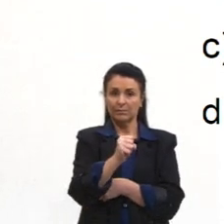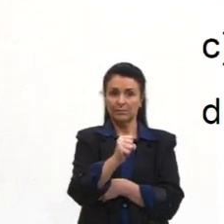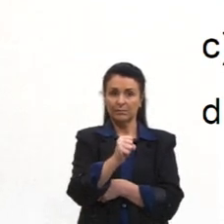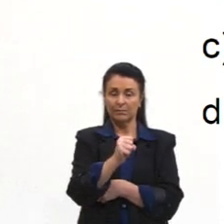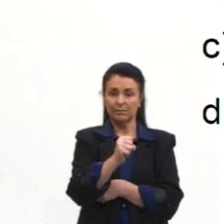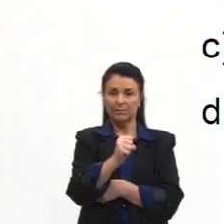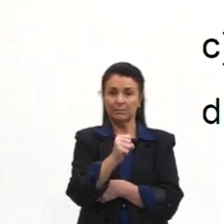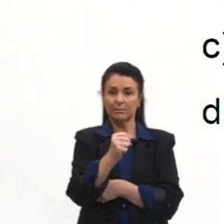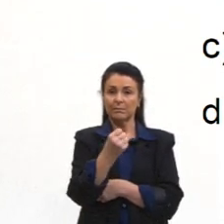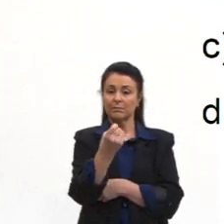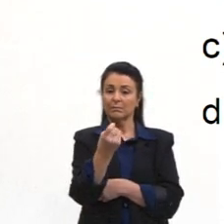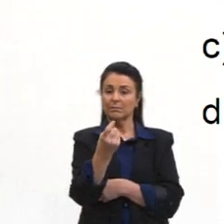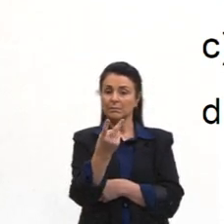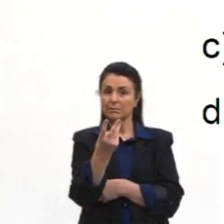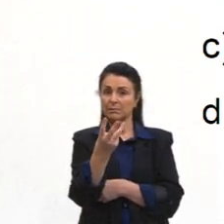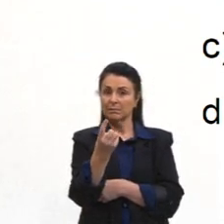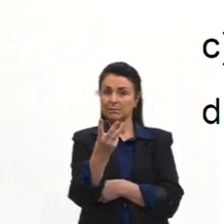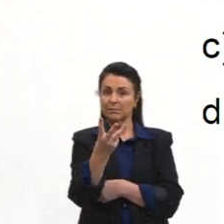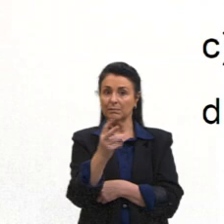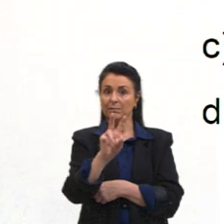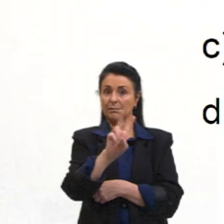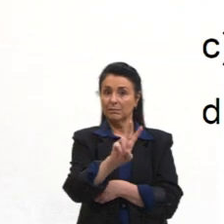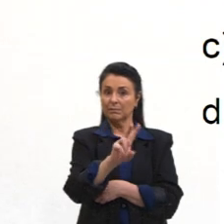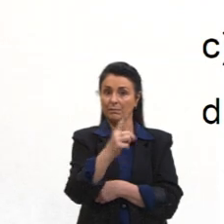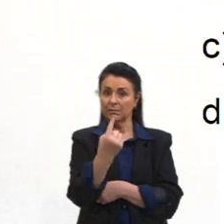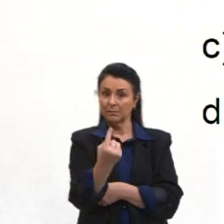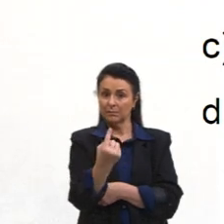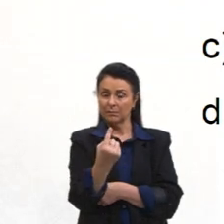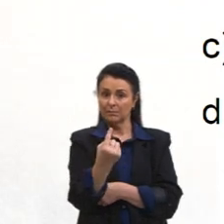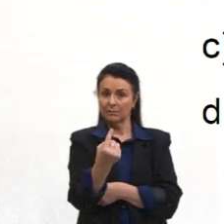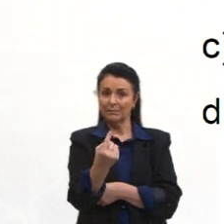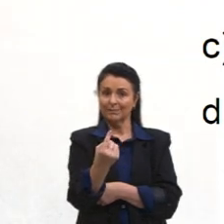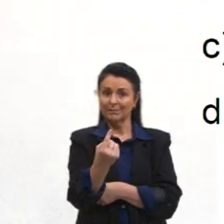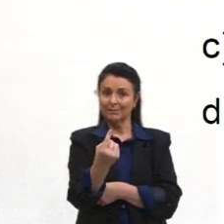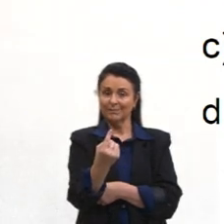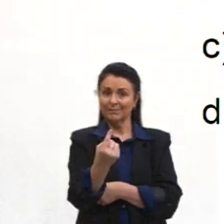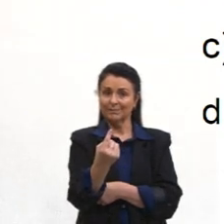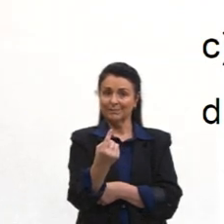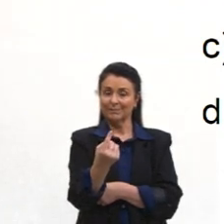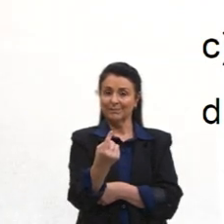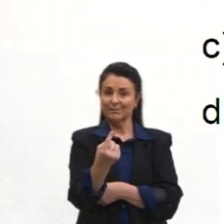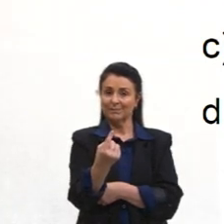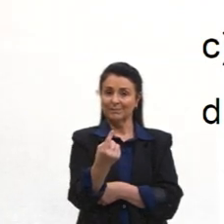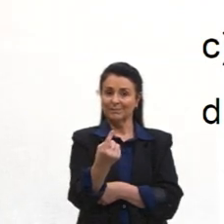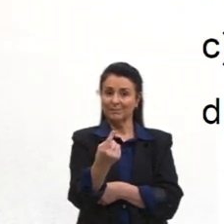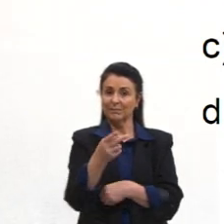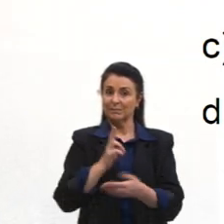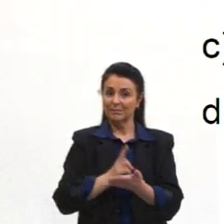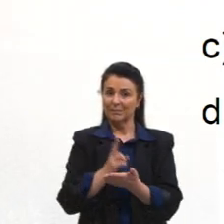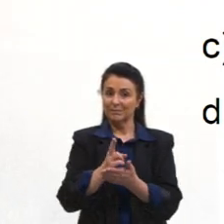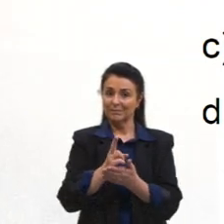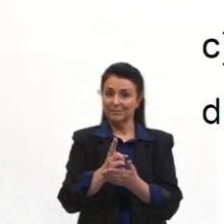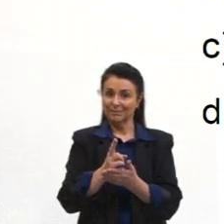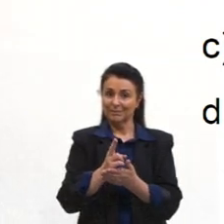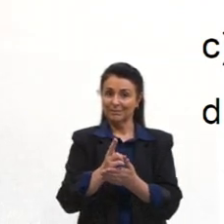13 e 21 e Aqui nós temos... Significa que ele continua